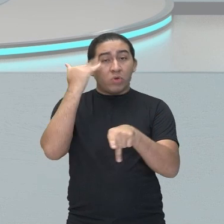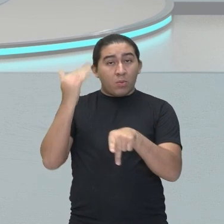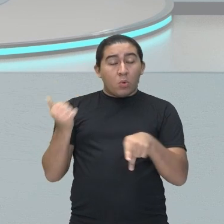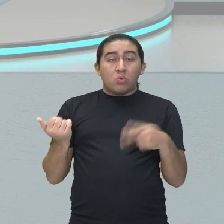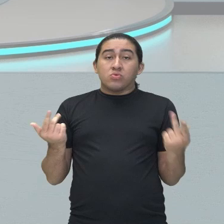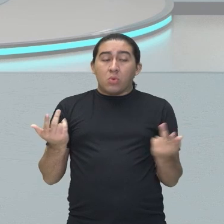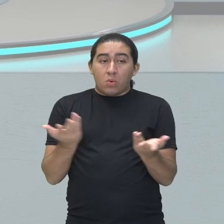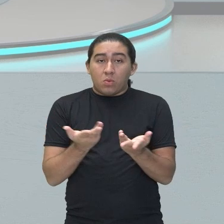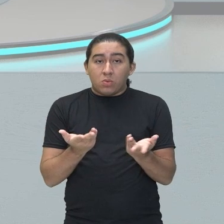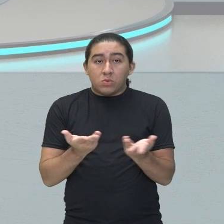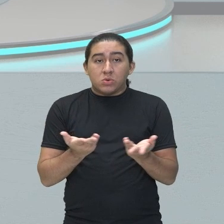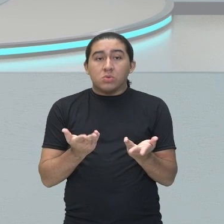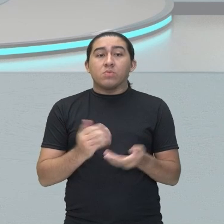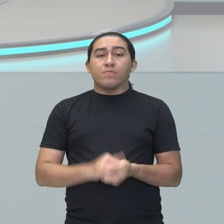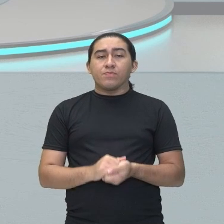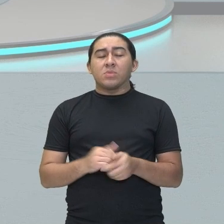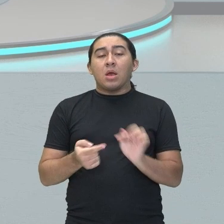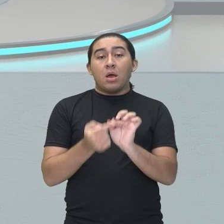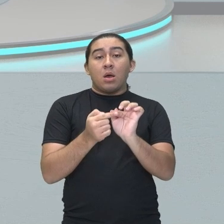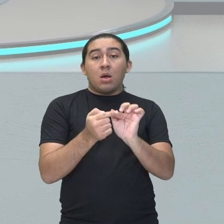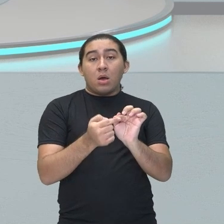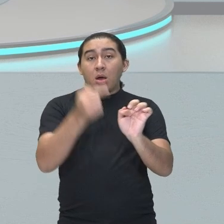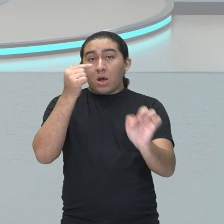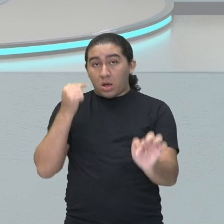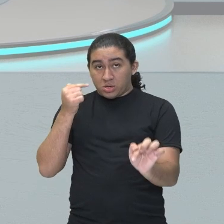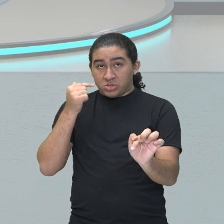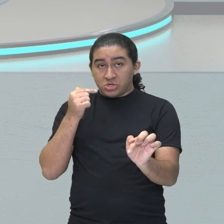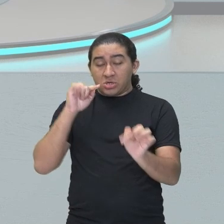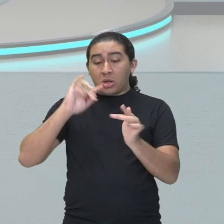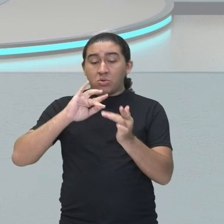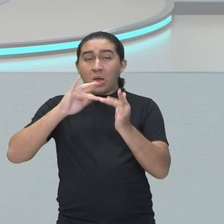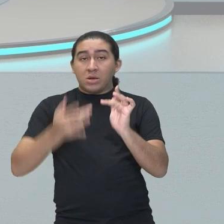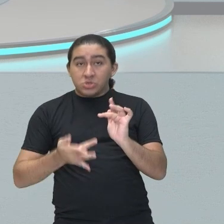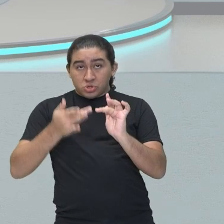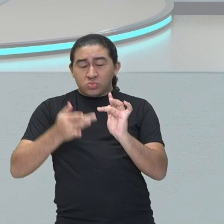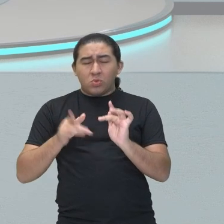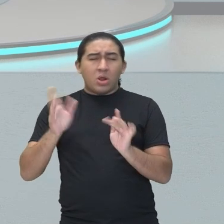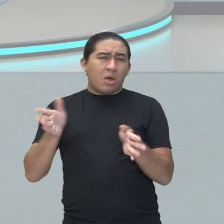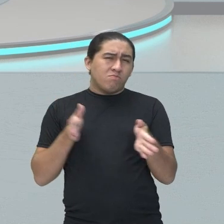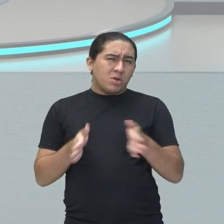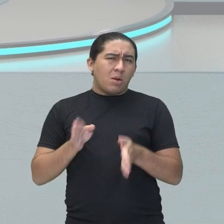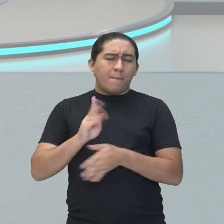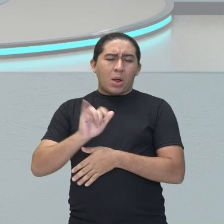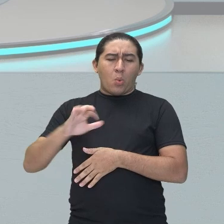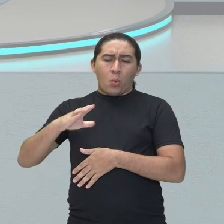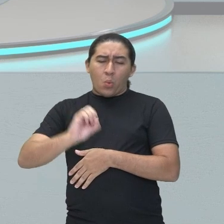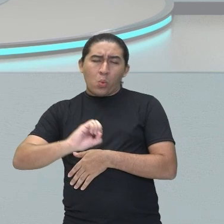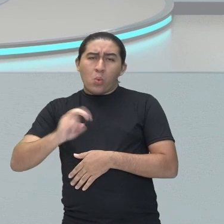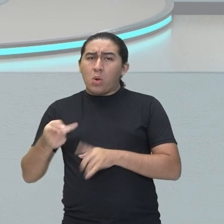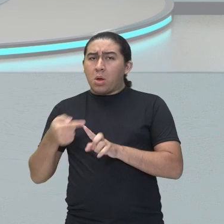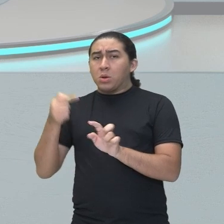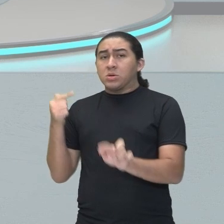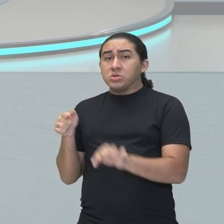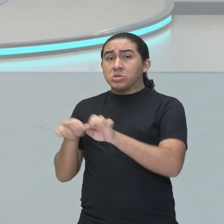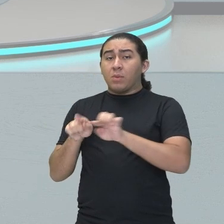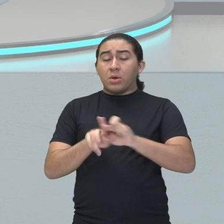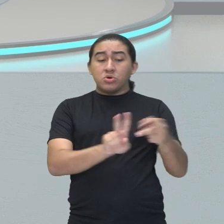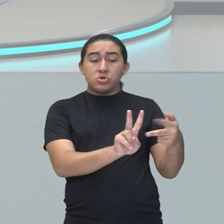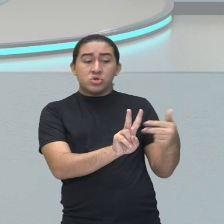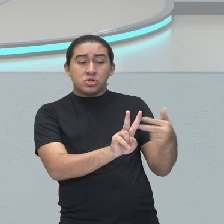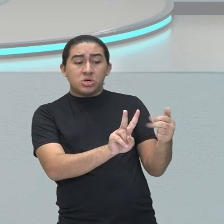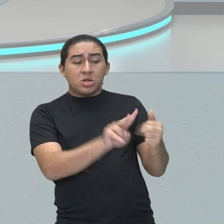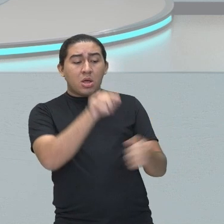hoje, antes do período Árcade, lá pelo Barroco e antes do Barroco, o indígena era visto